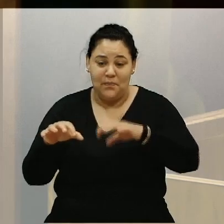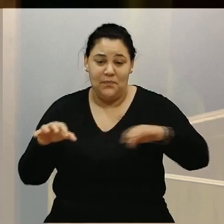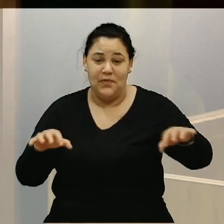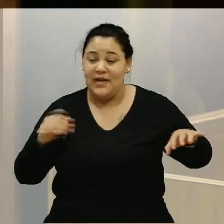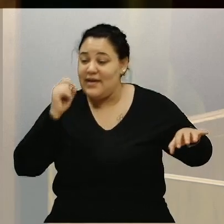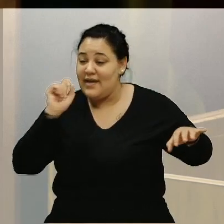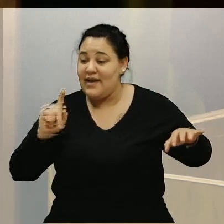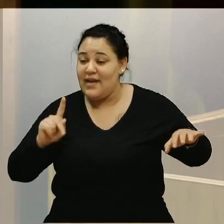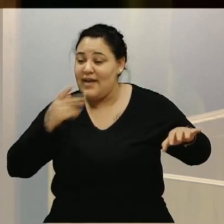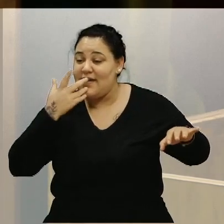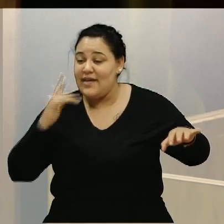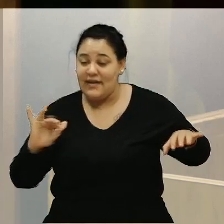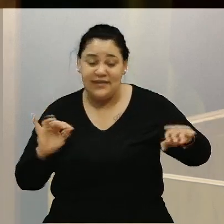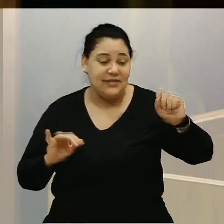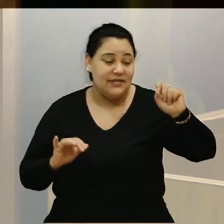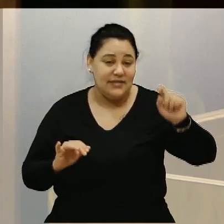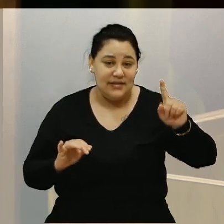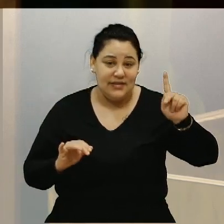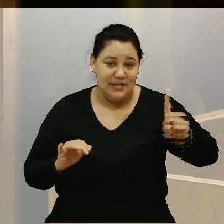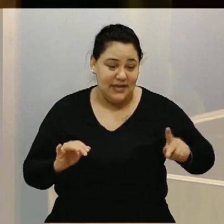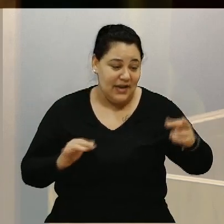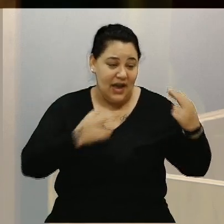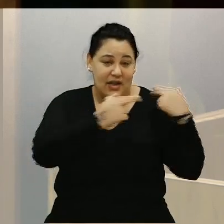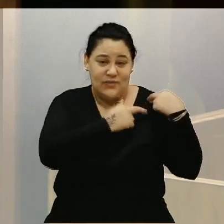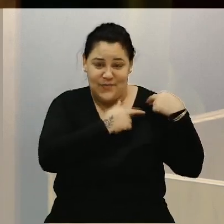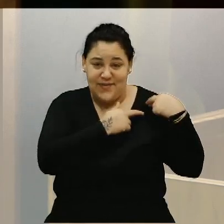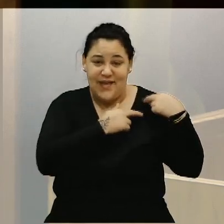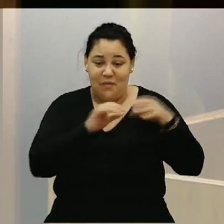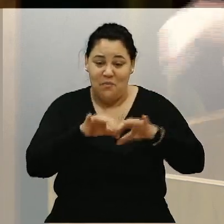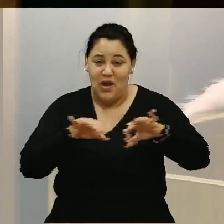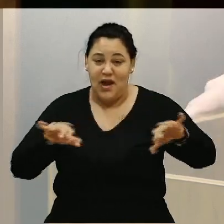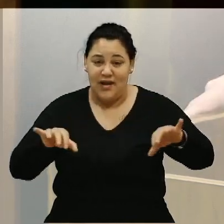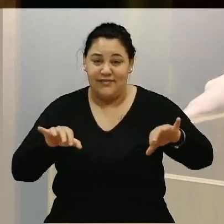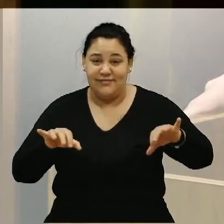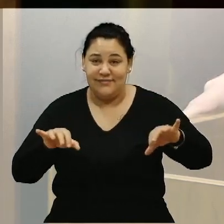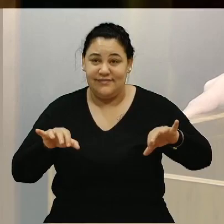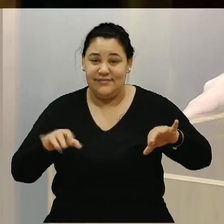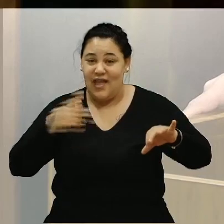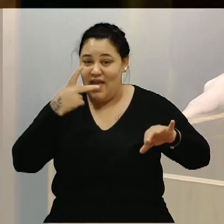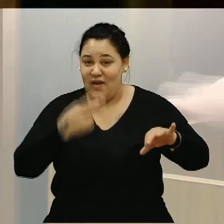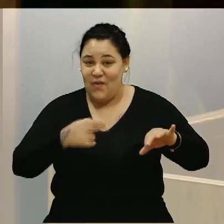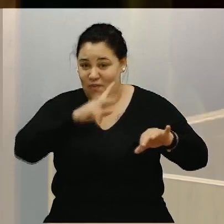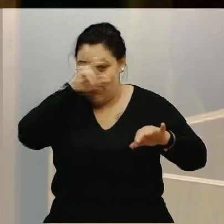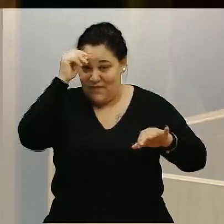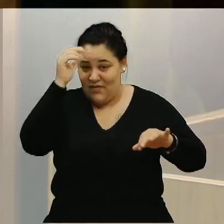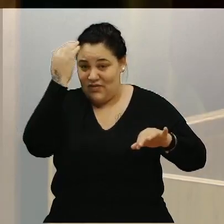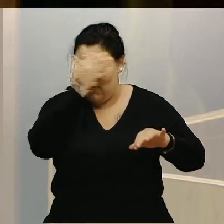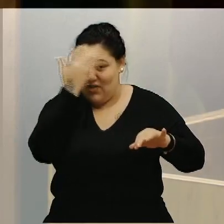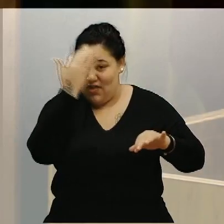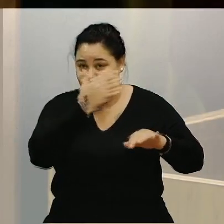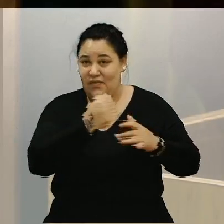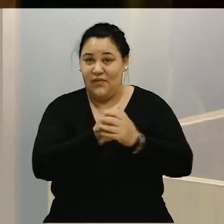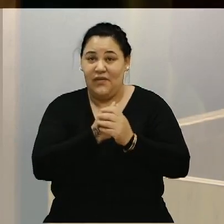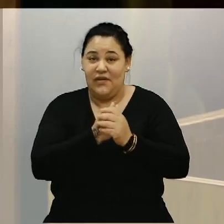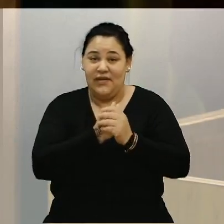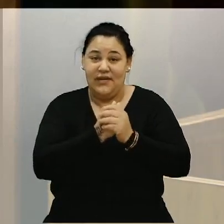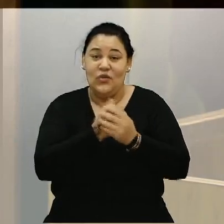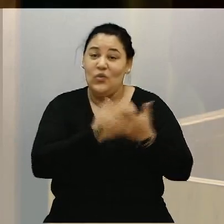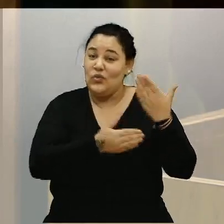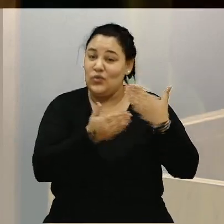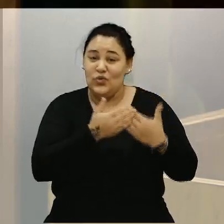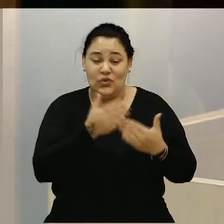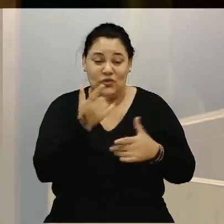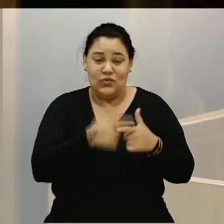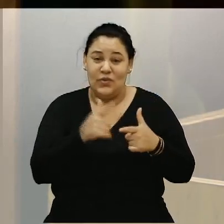é responsável. E homem grande é como o prefeito Adiló, que com todas as divergências que